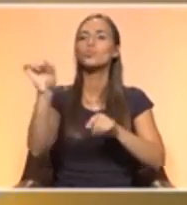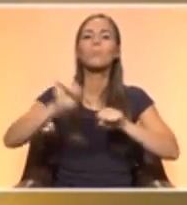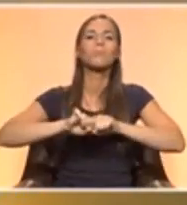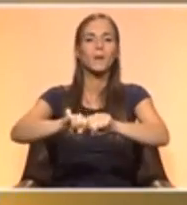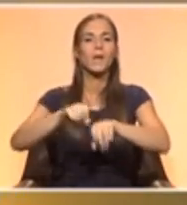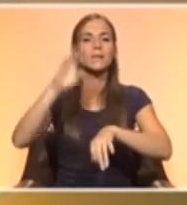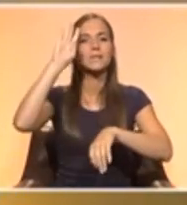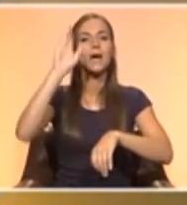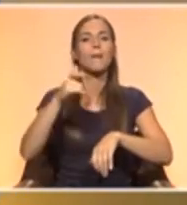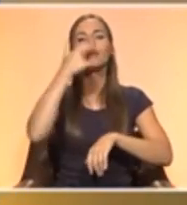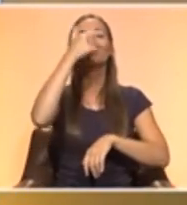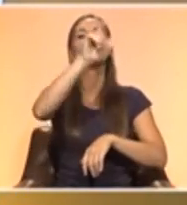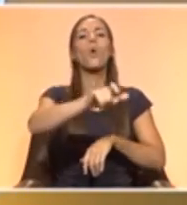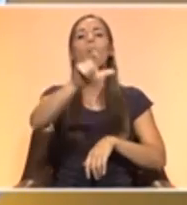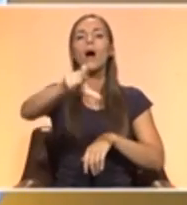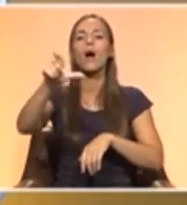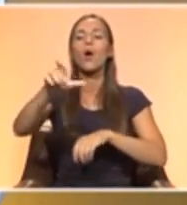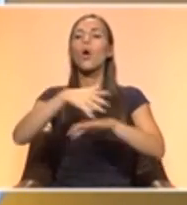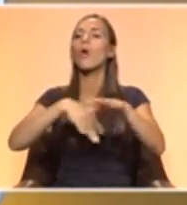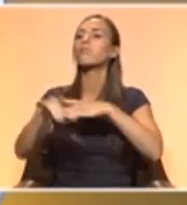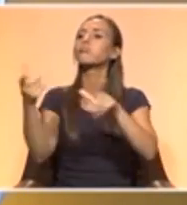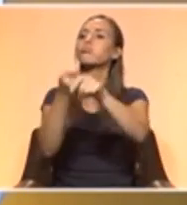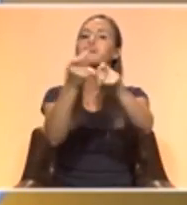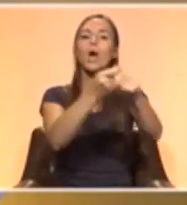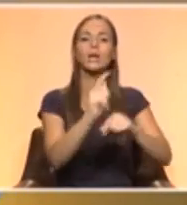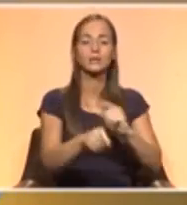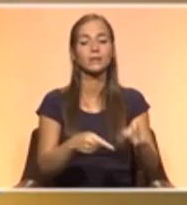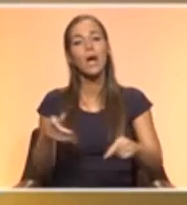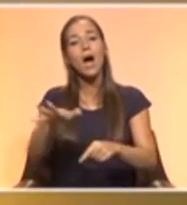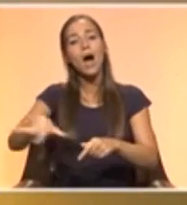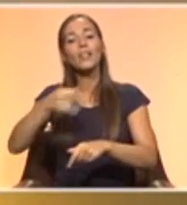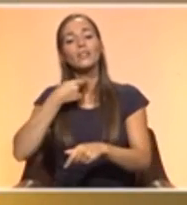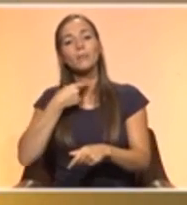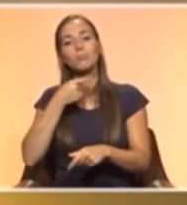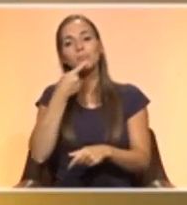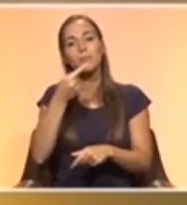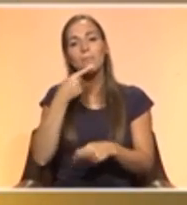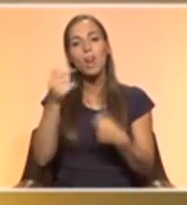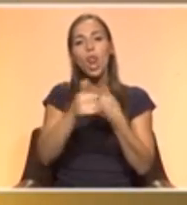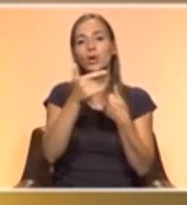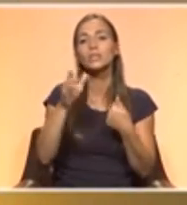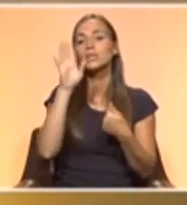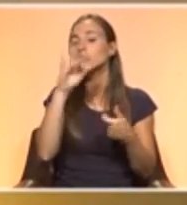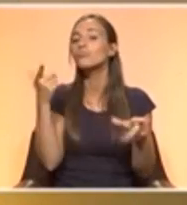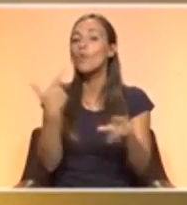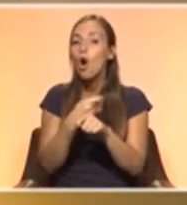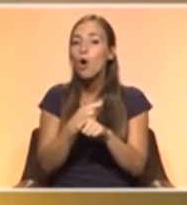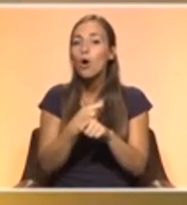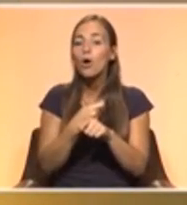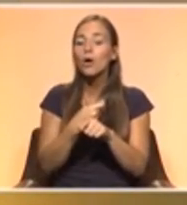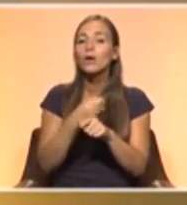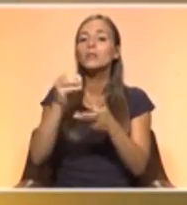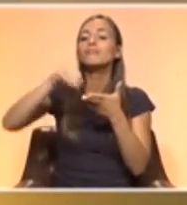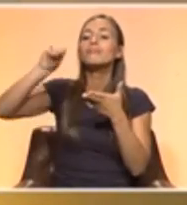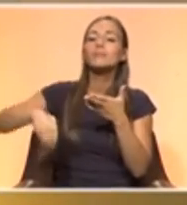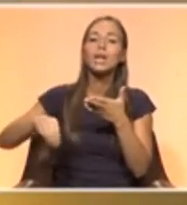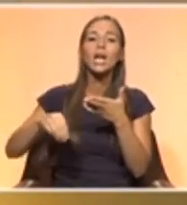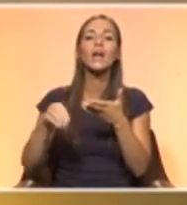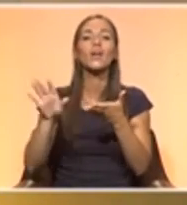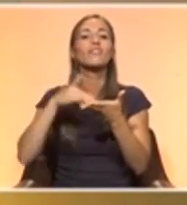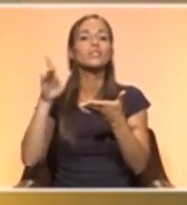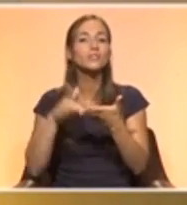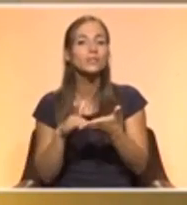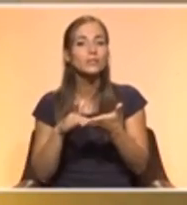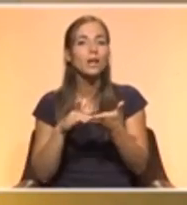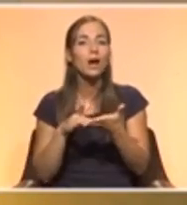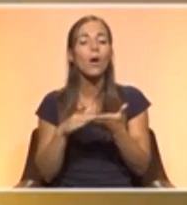comportamento do Consumidor no digital conseguimos saber muito mais que ISO Qual é um comportamento se se comprou se inscreveu na newsletter se teve x tempo no Website